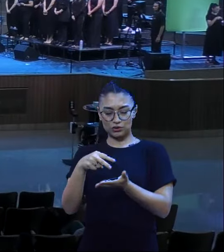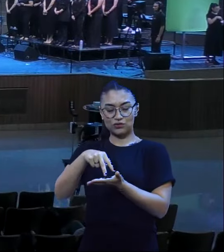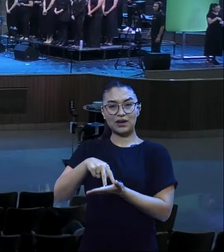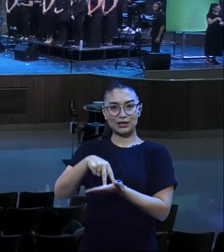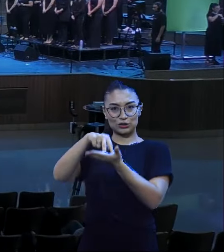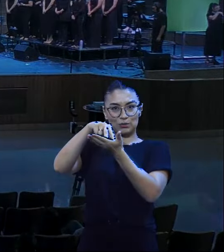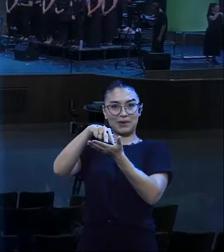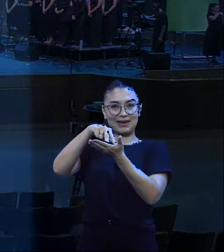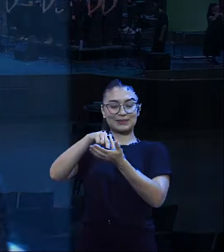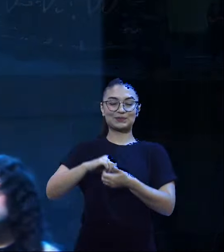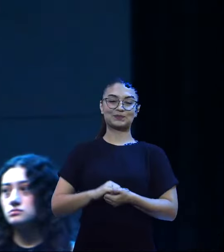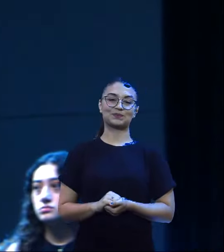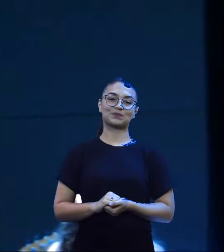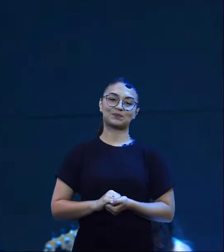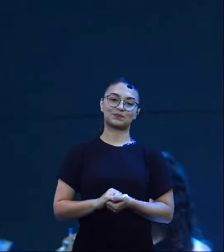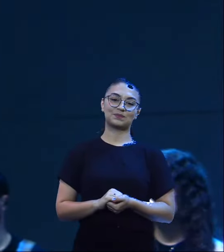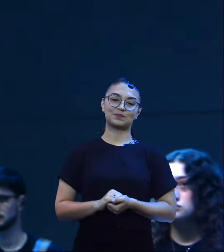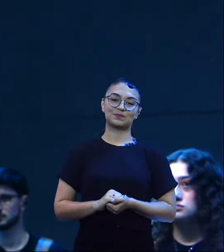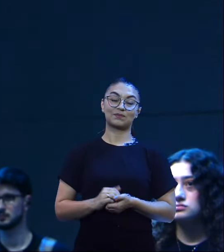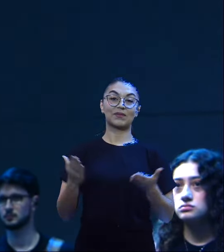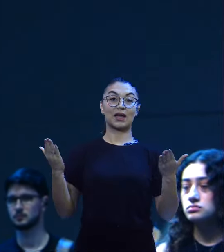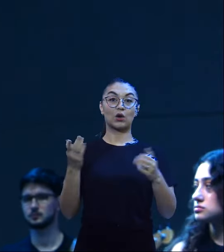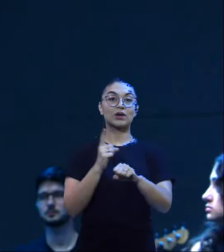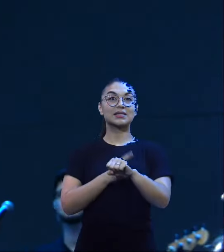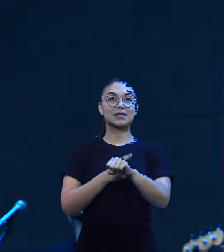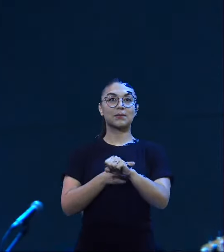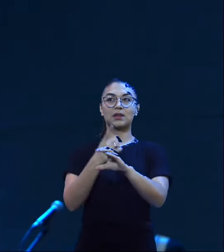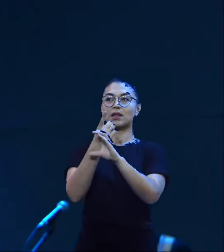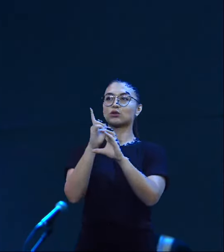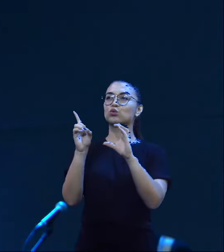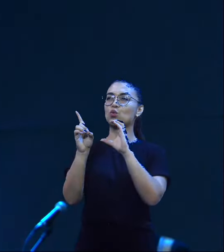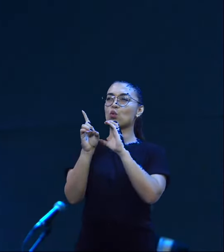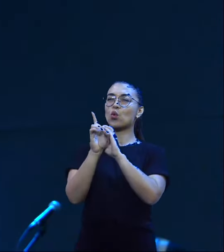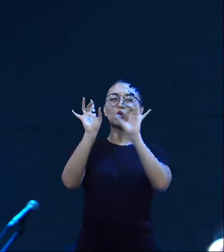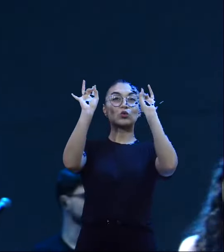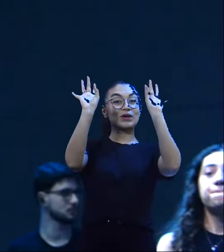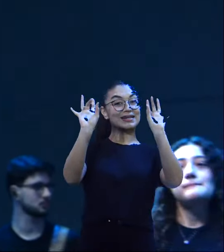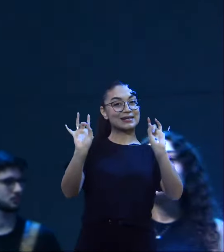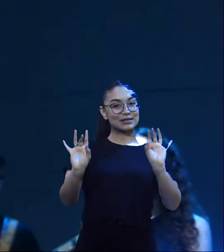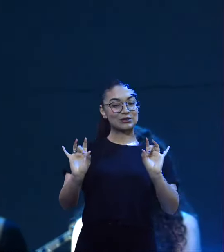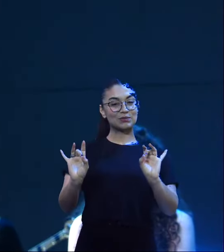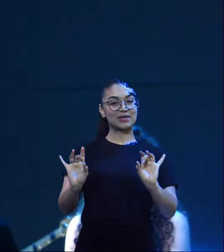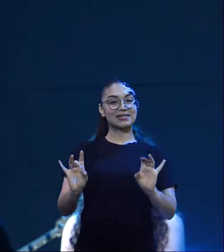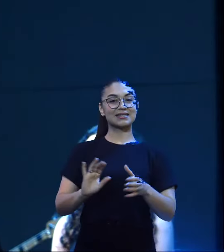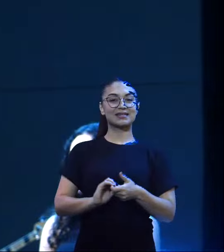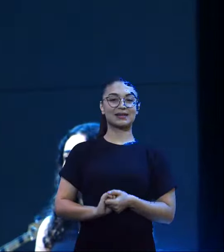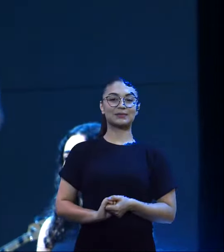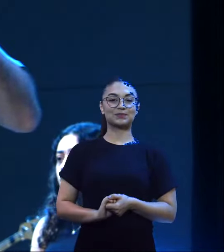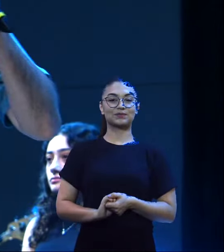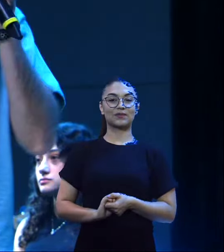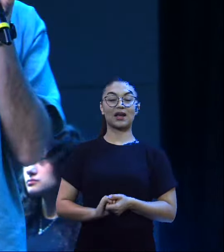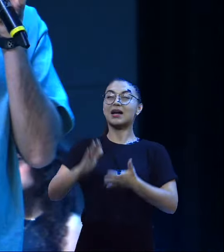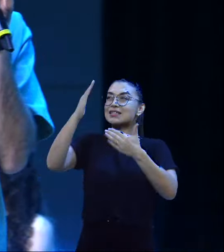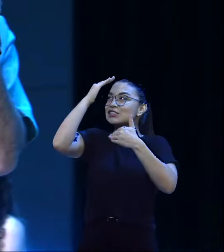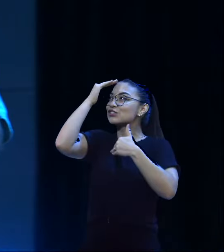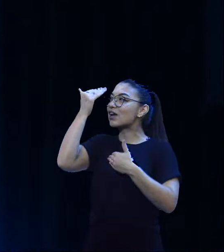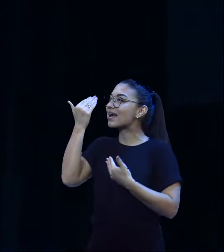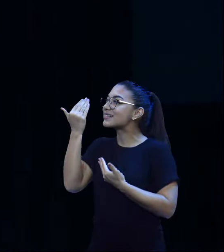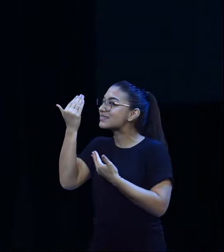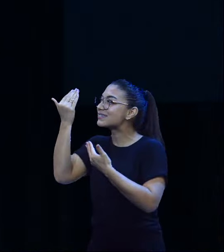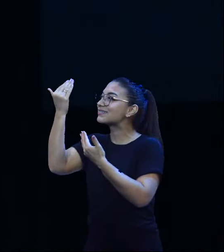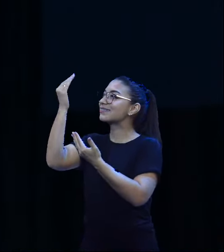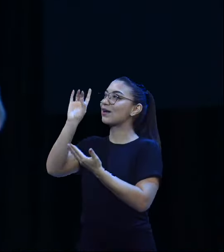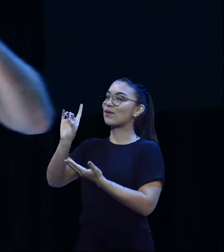lugar. Esse momento de culto, num culto especial nosso, culto de ação de graças, culto